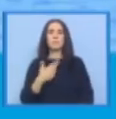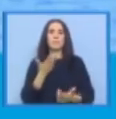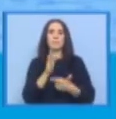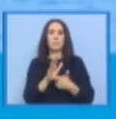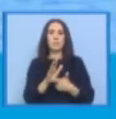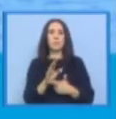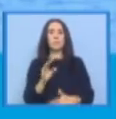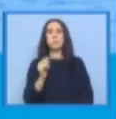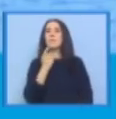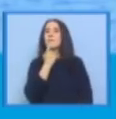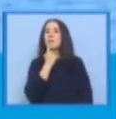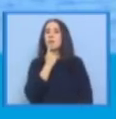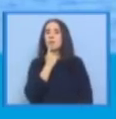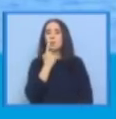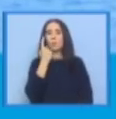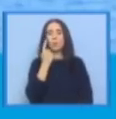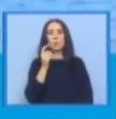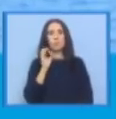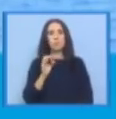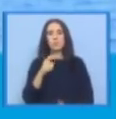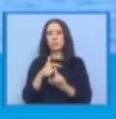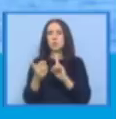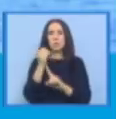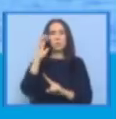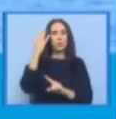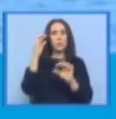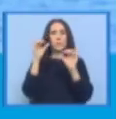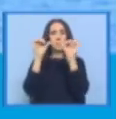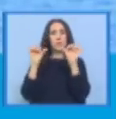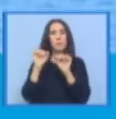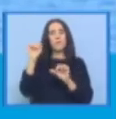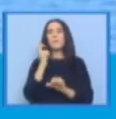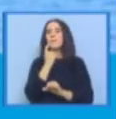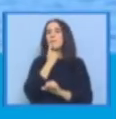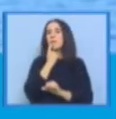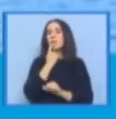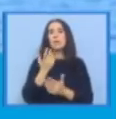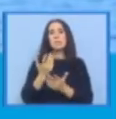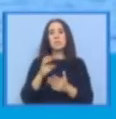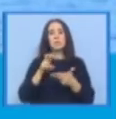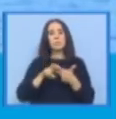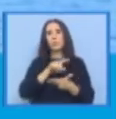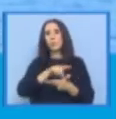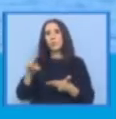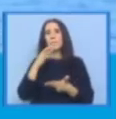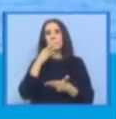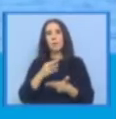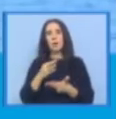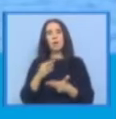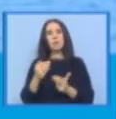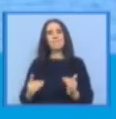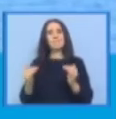que na Finlândia, um dos casos de grande sucesso do sistema finlandês é que todas as disciplinas são postas em